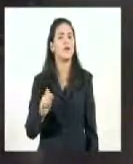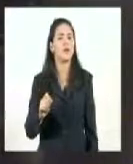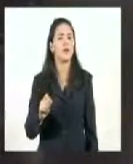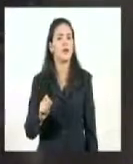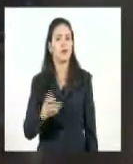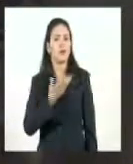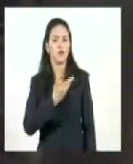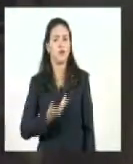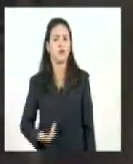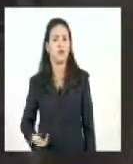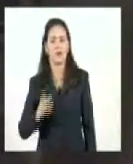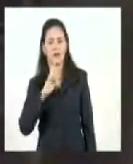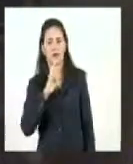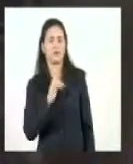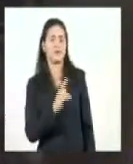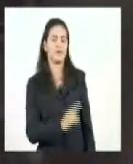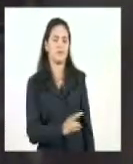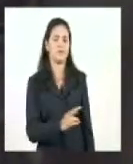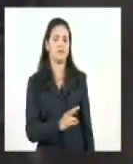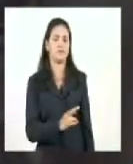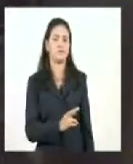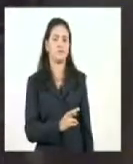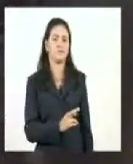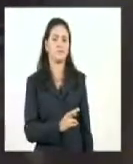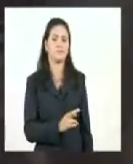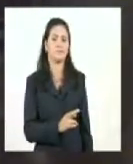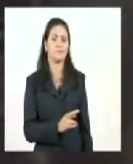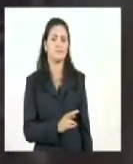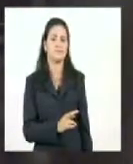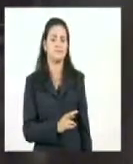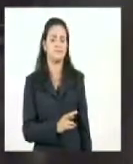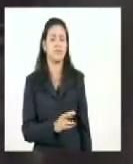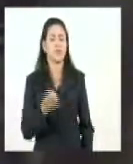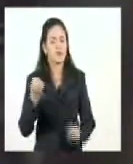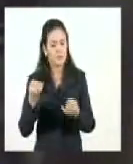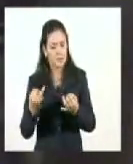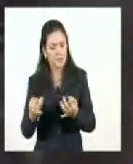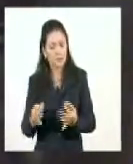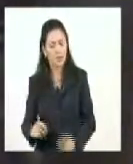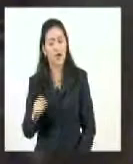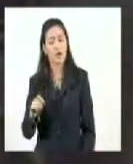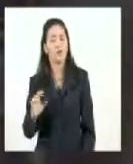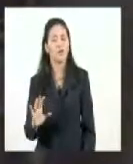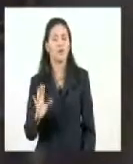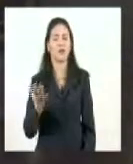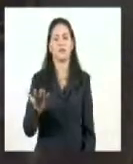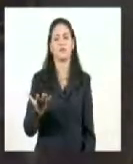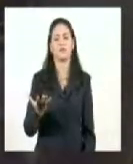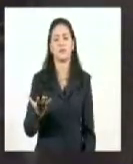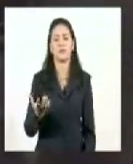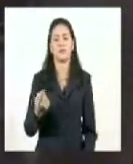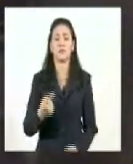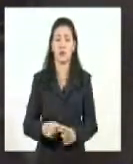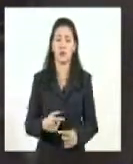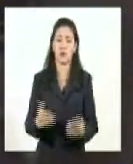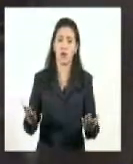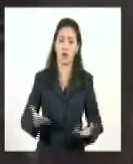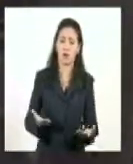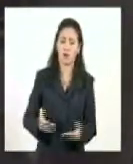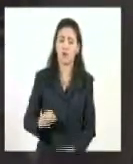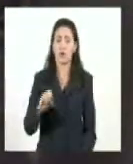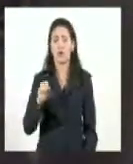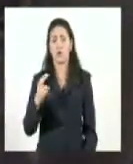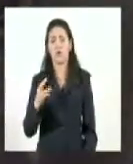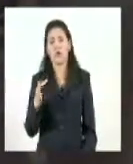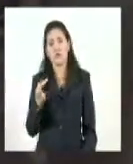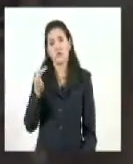governo. Que esse governo explique o que está acontecendo. Porque mais cedo ou mais tarde, tudo